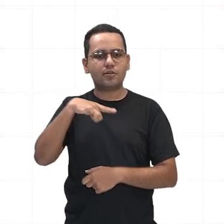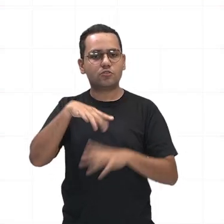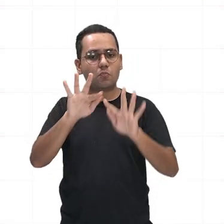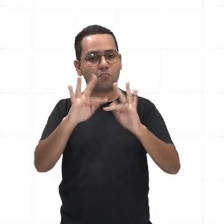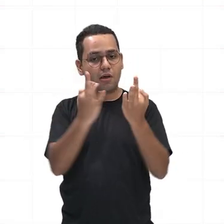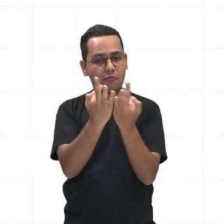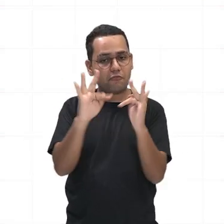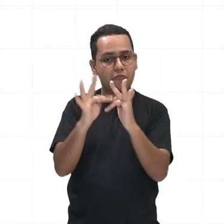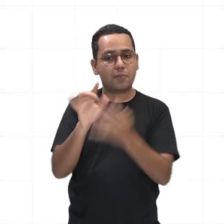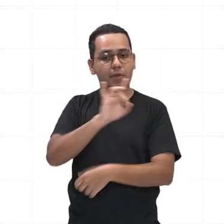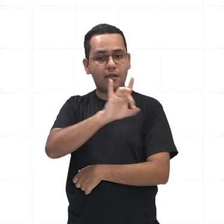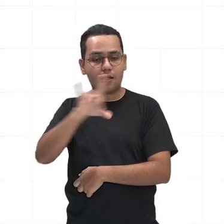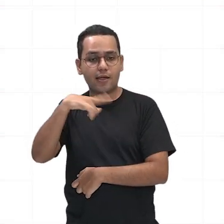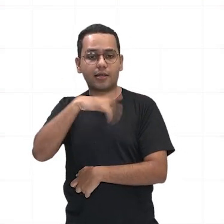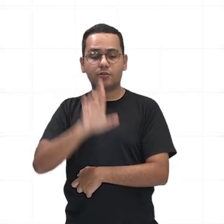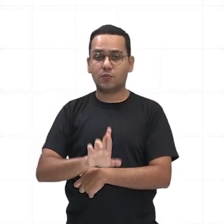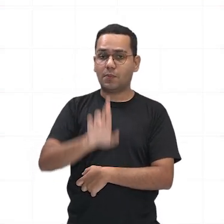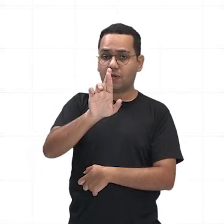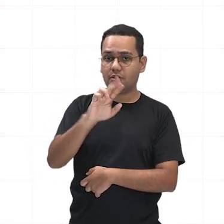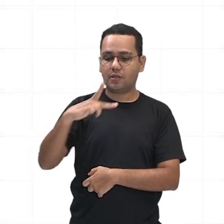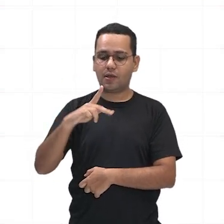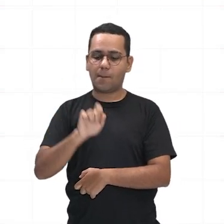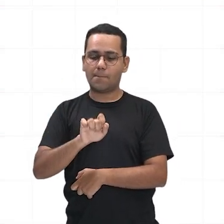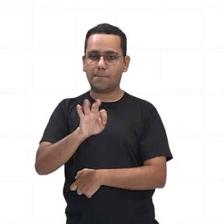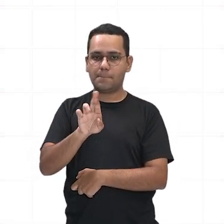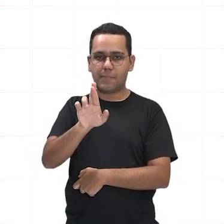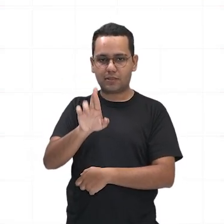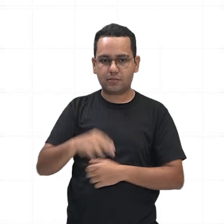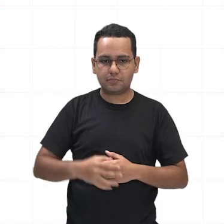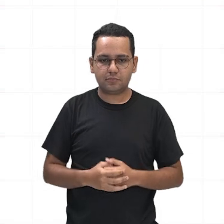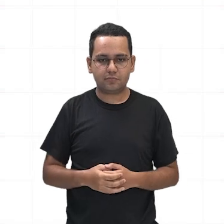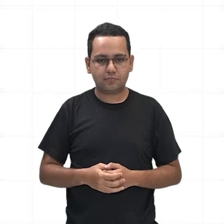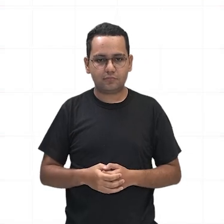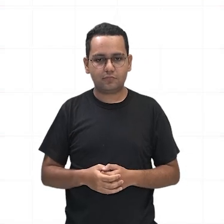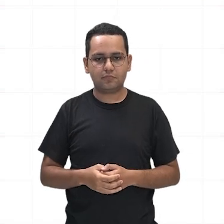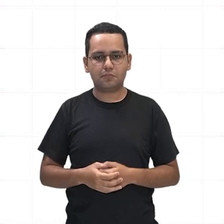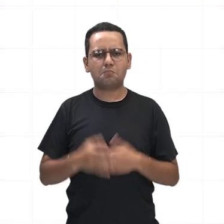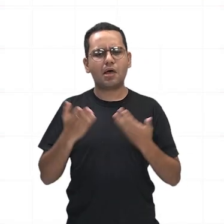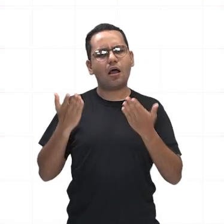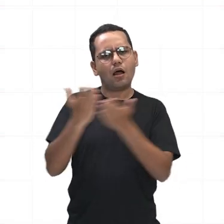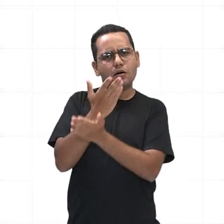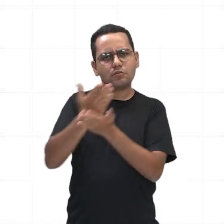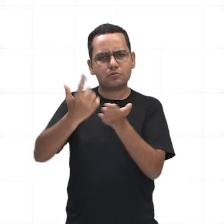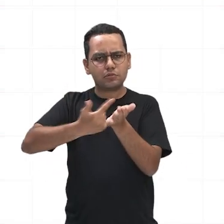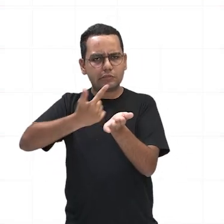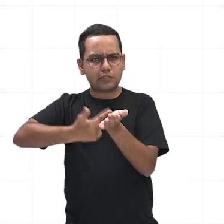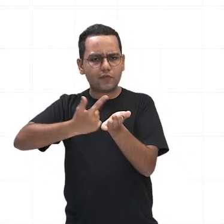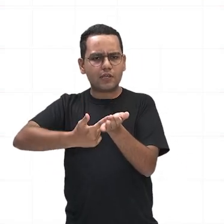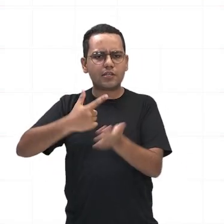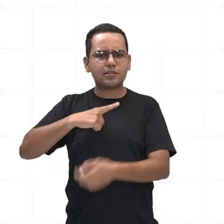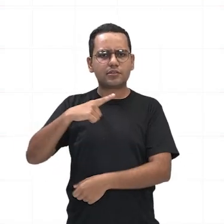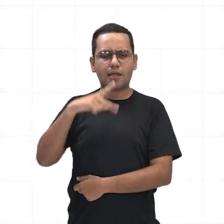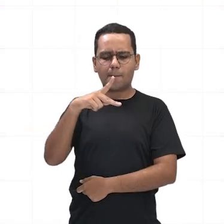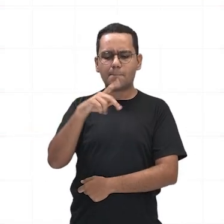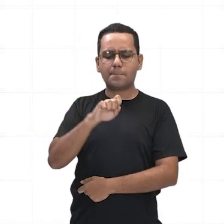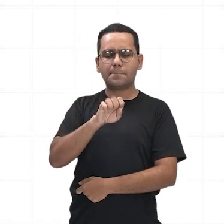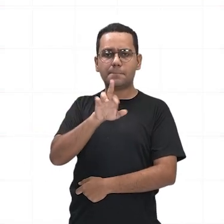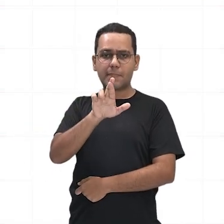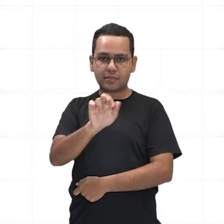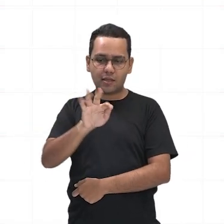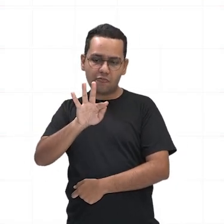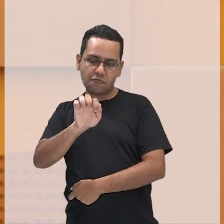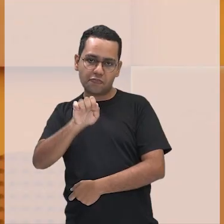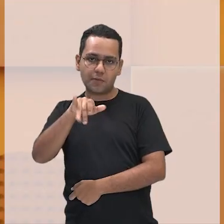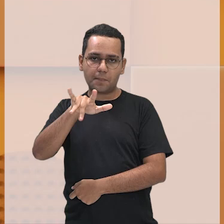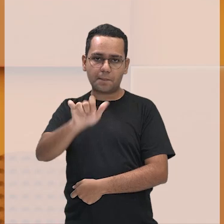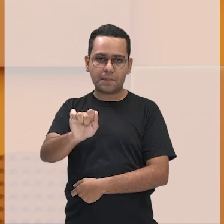então, aí por um chefe que era, então, o pater. Em alguns livros vocês vão encontrar, inclusive, o nome paterfamília. Estamos